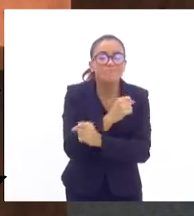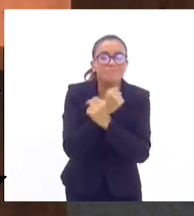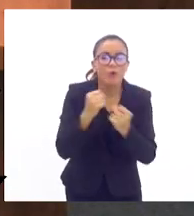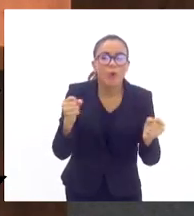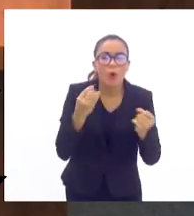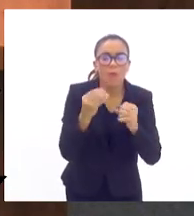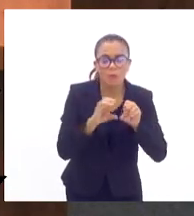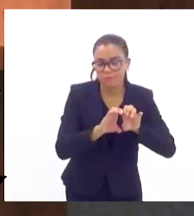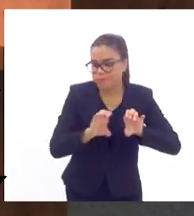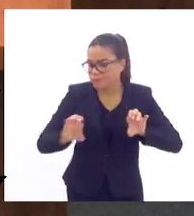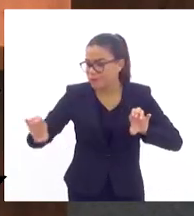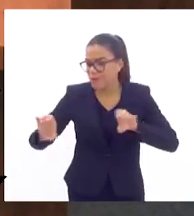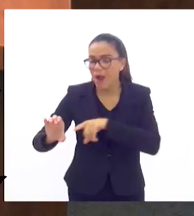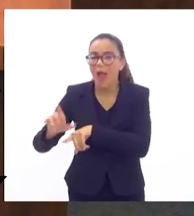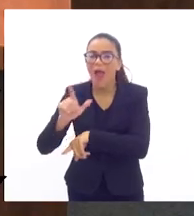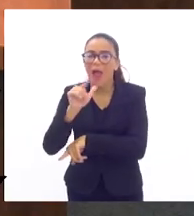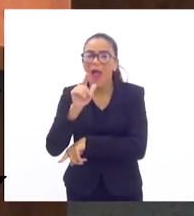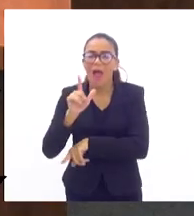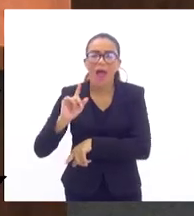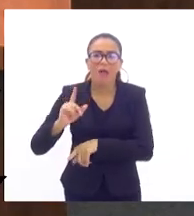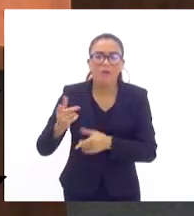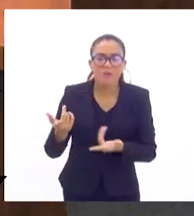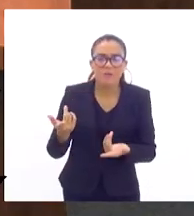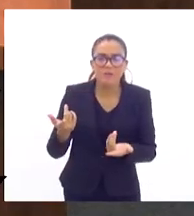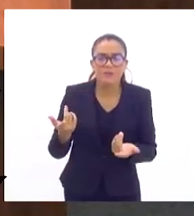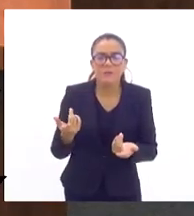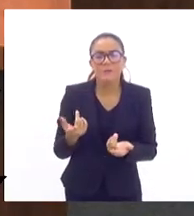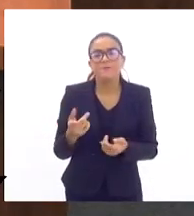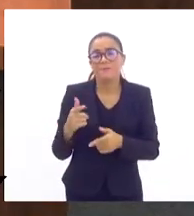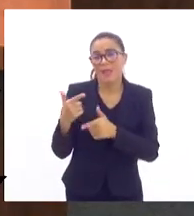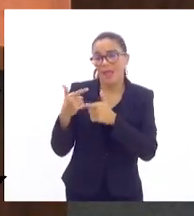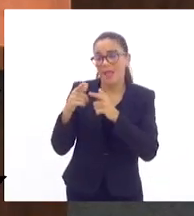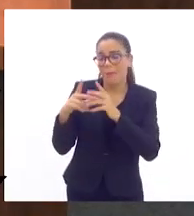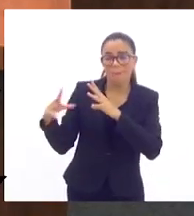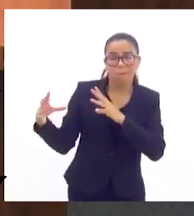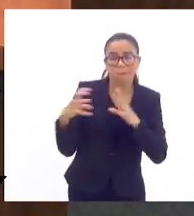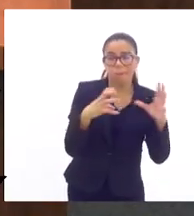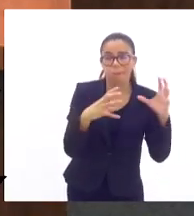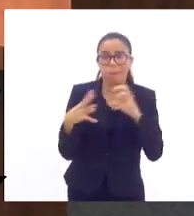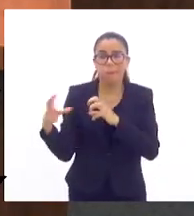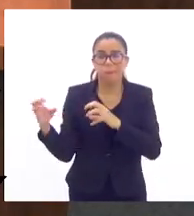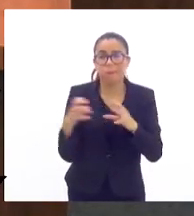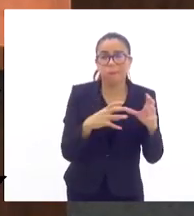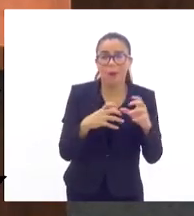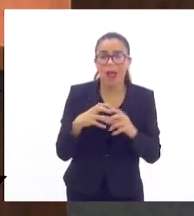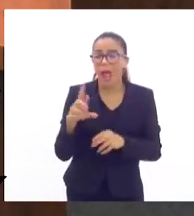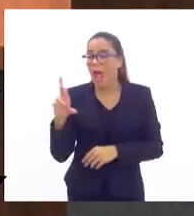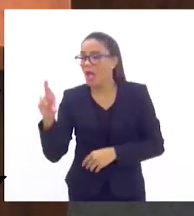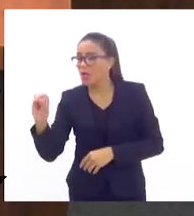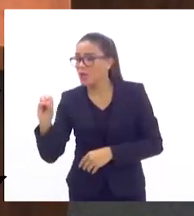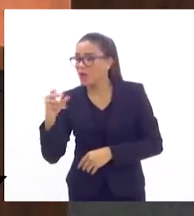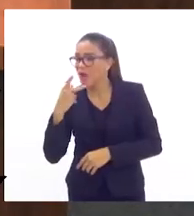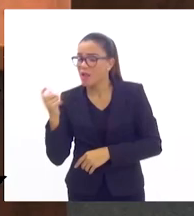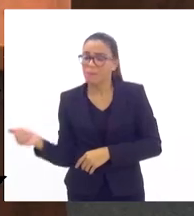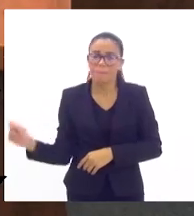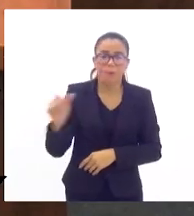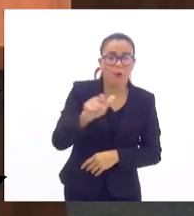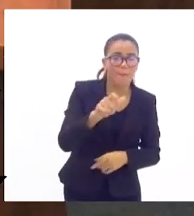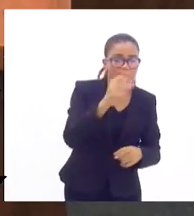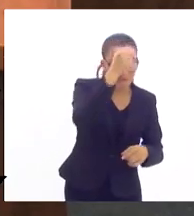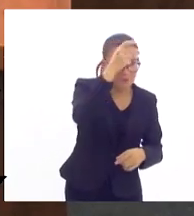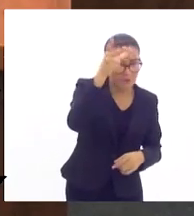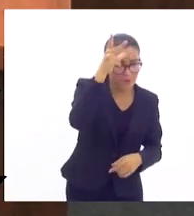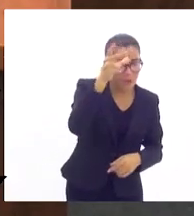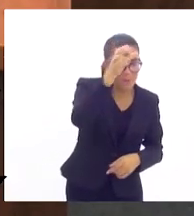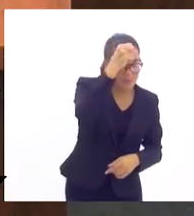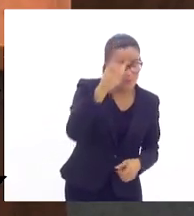aí nós temos uma briga de empurra-empurra lá em Pinheiral, que a prefeitura fala que é da Rio Mais, a Rio Mais fala que é da prefeitura, e a gente fica nisso. E aí